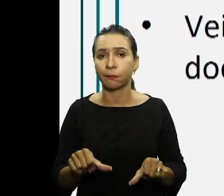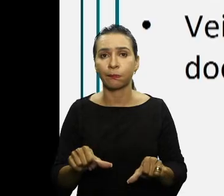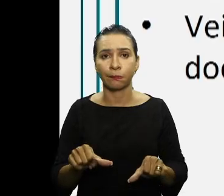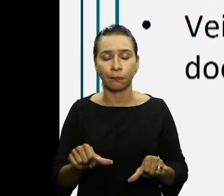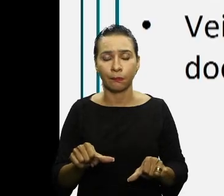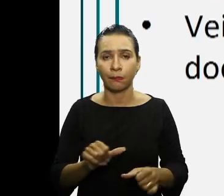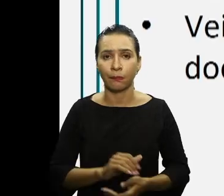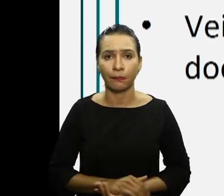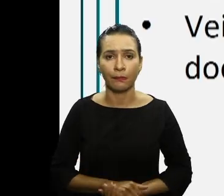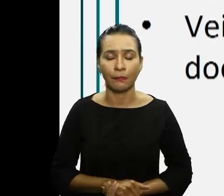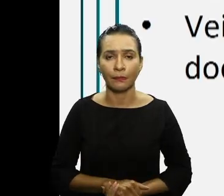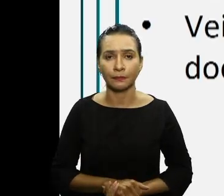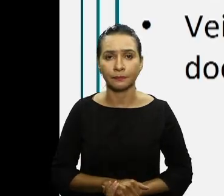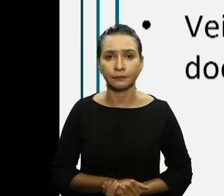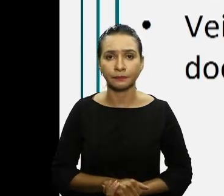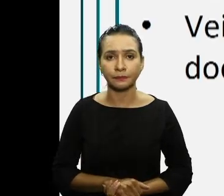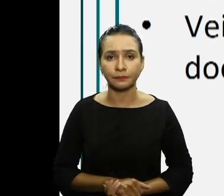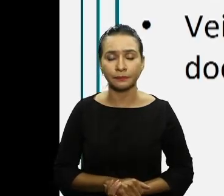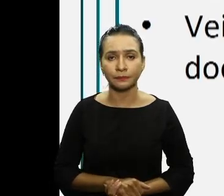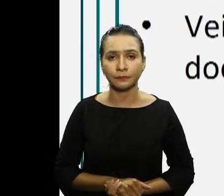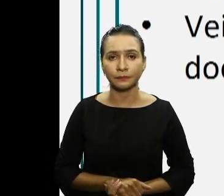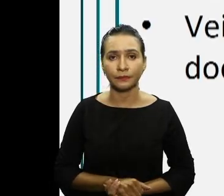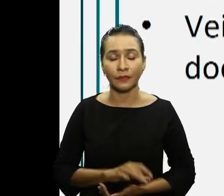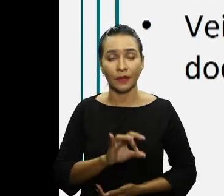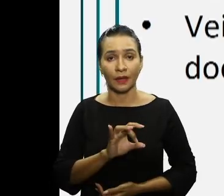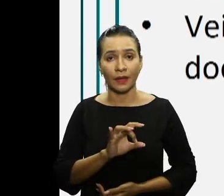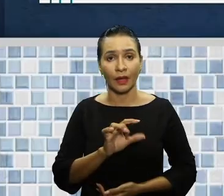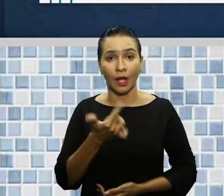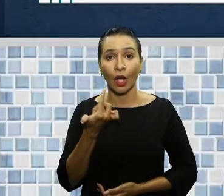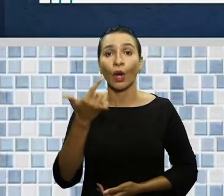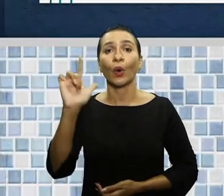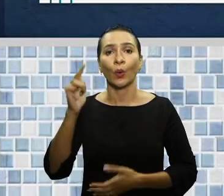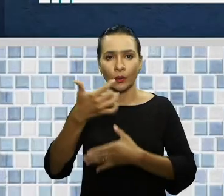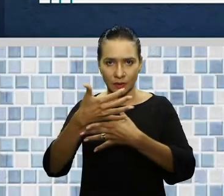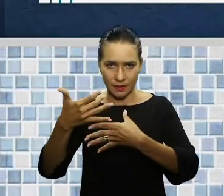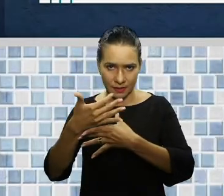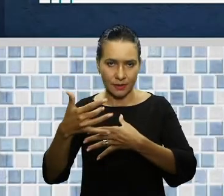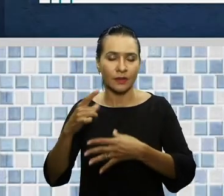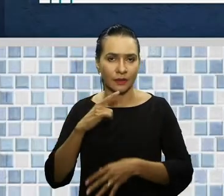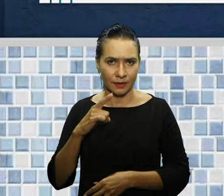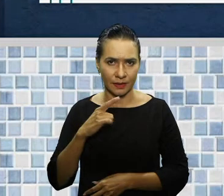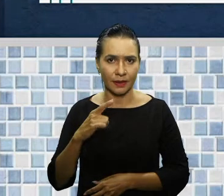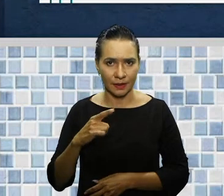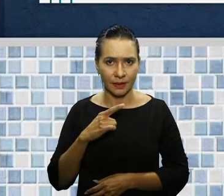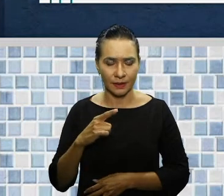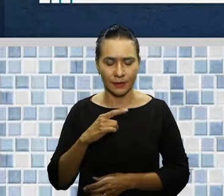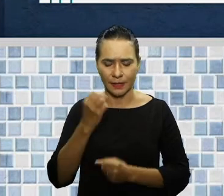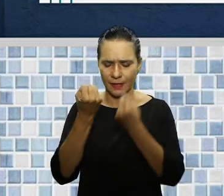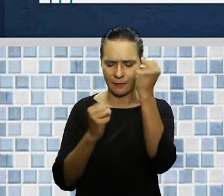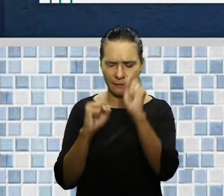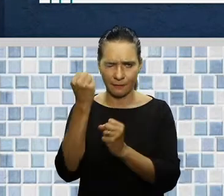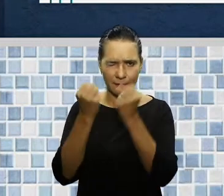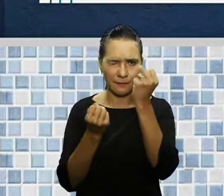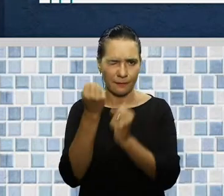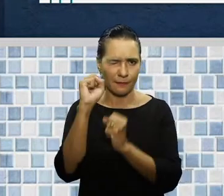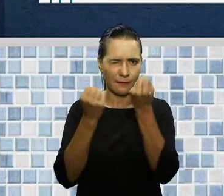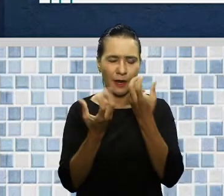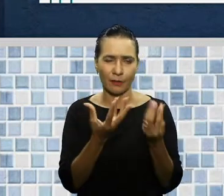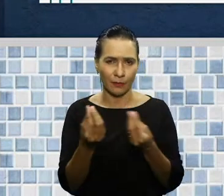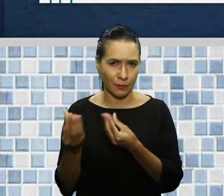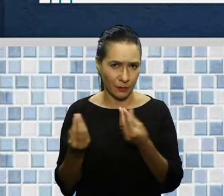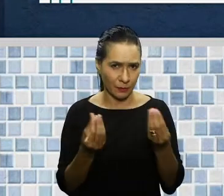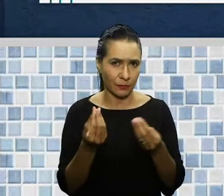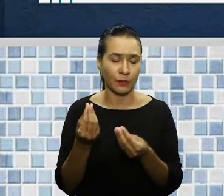está mudando. E não na nossa cidade, mas em outras cidades onde há a presença de muitas fábricas, né? A gente vê,